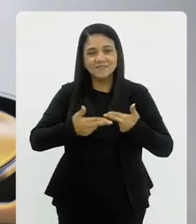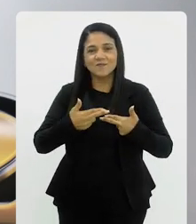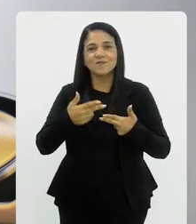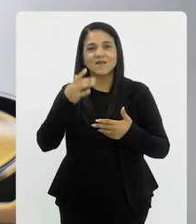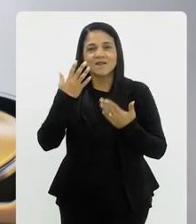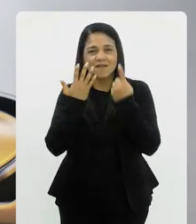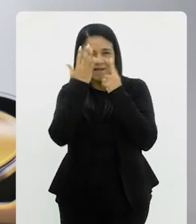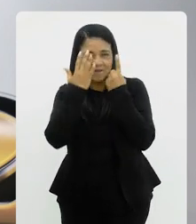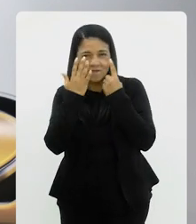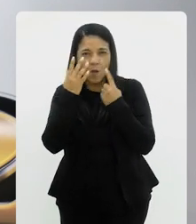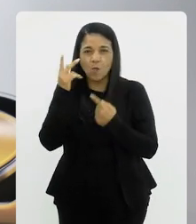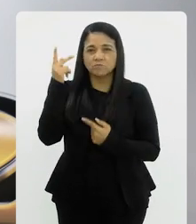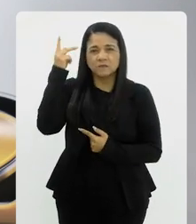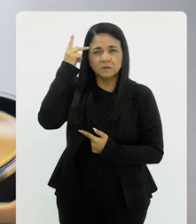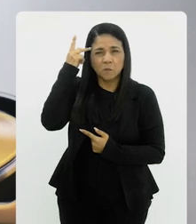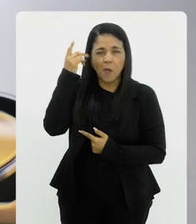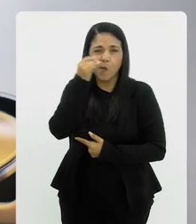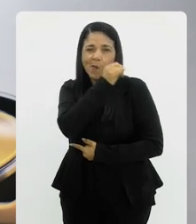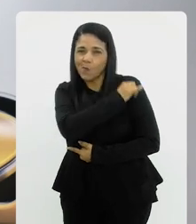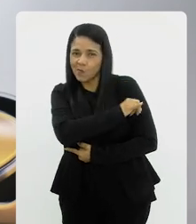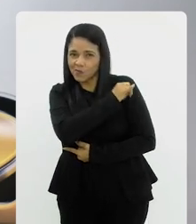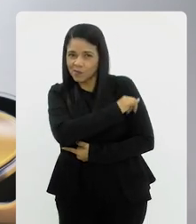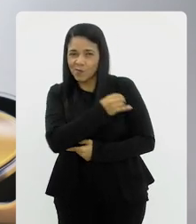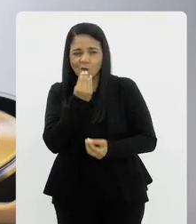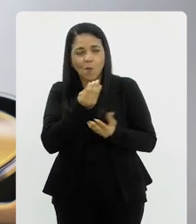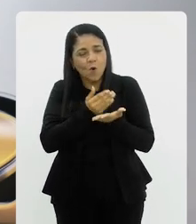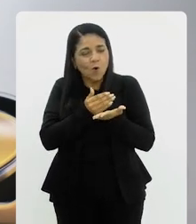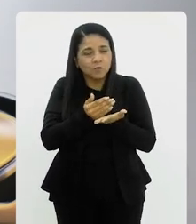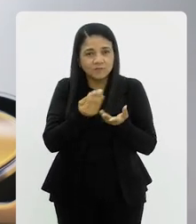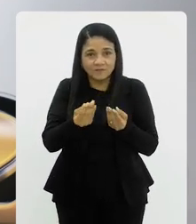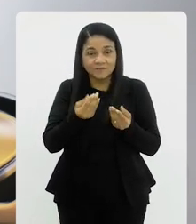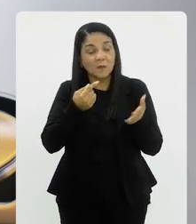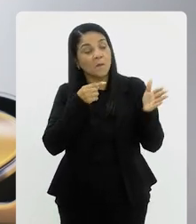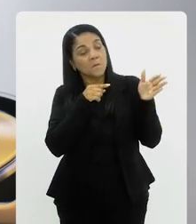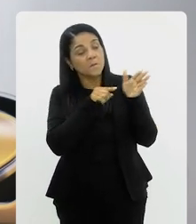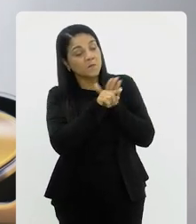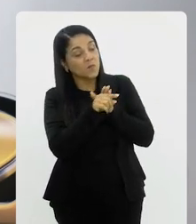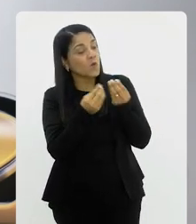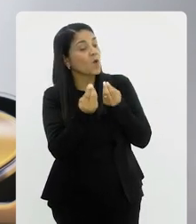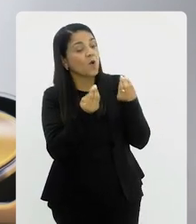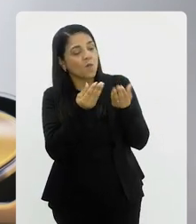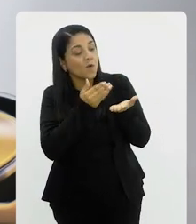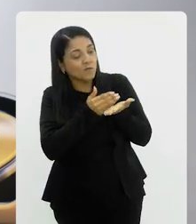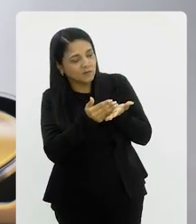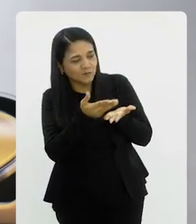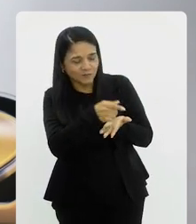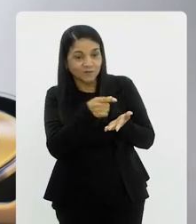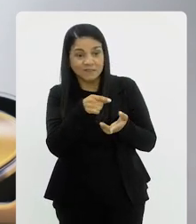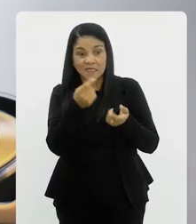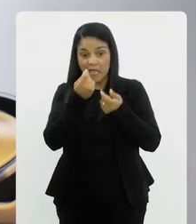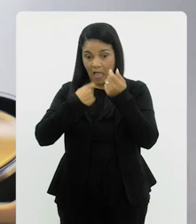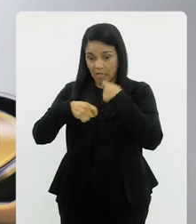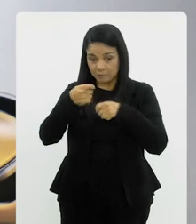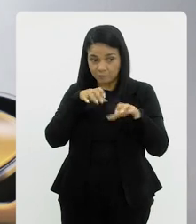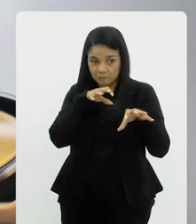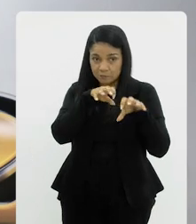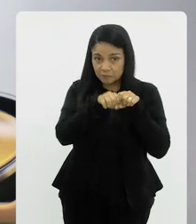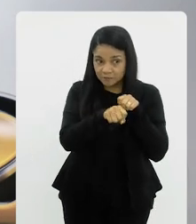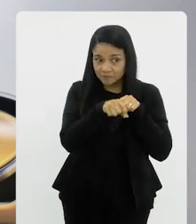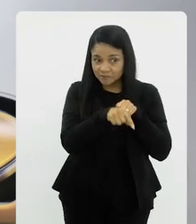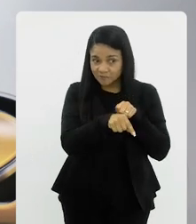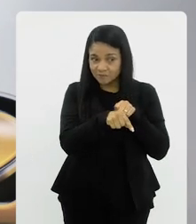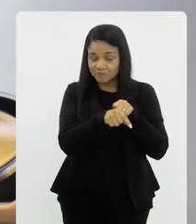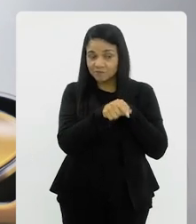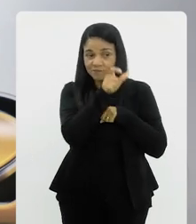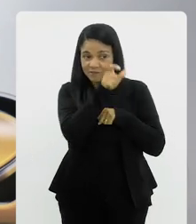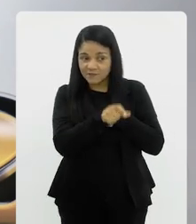São Paulo, como que começou tudo isso. E aí vamos à pergunta, como que começou tudo isso? Você é um administrador, formado em